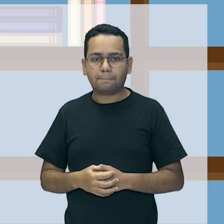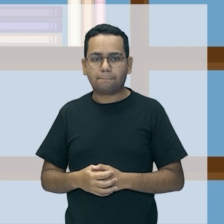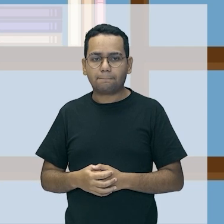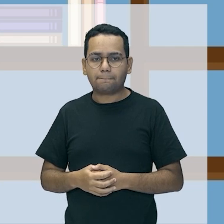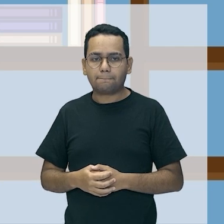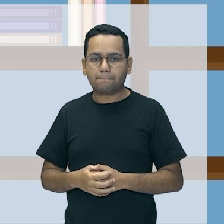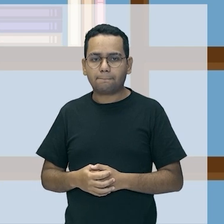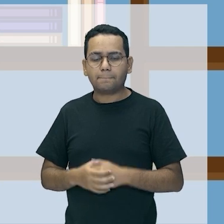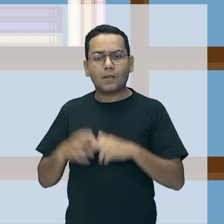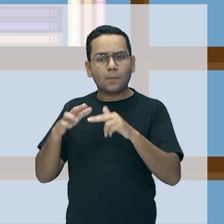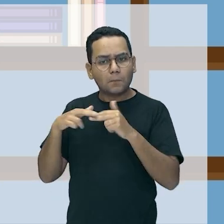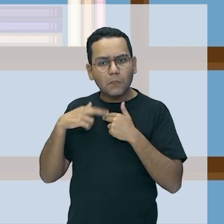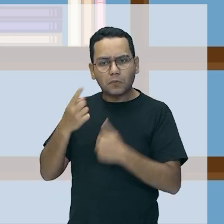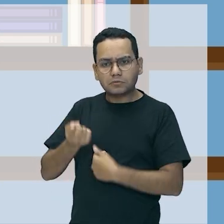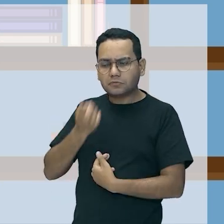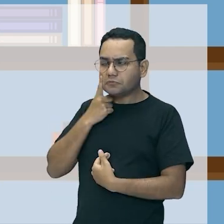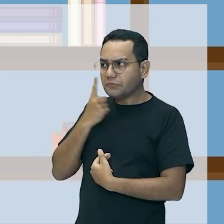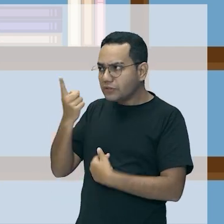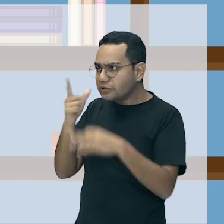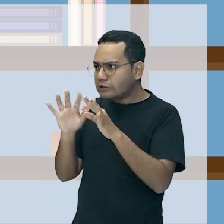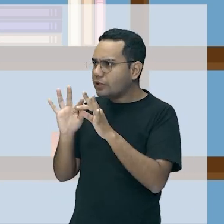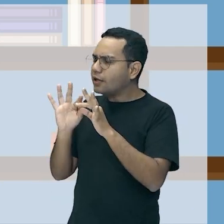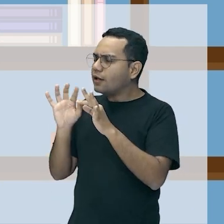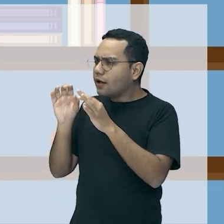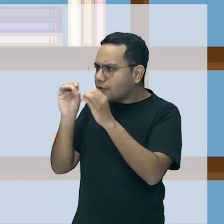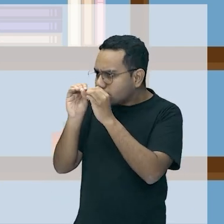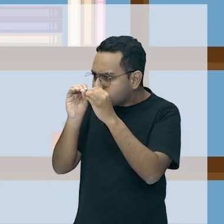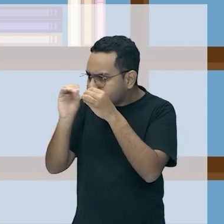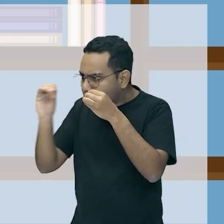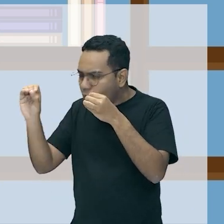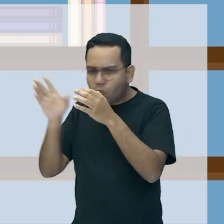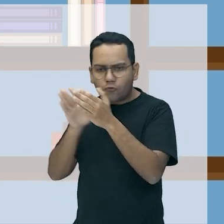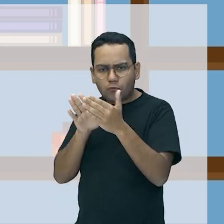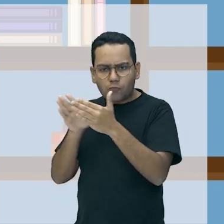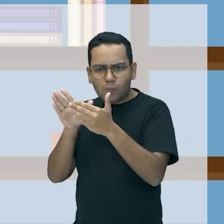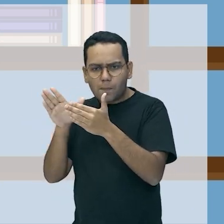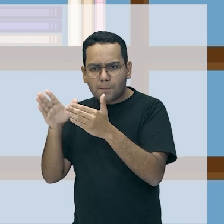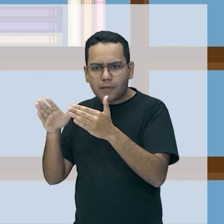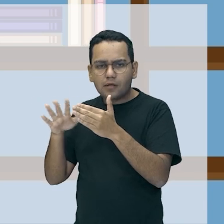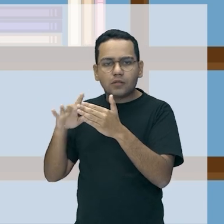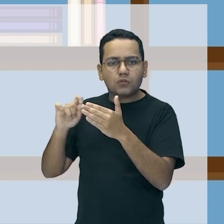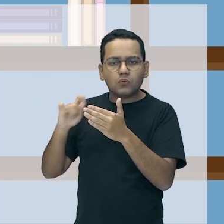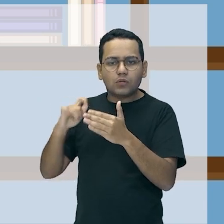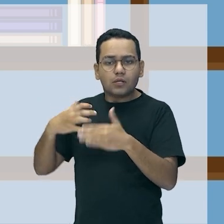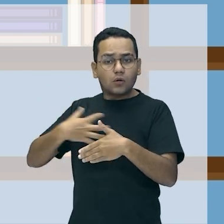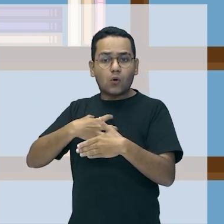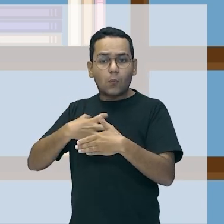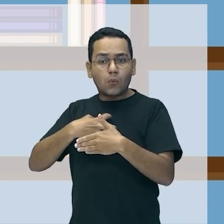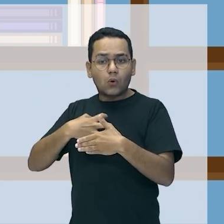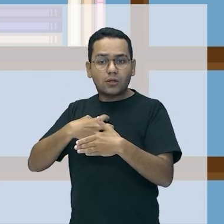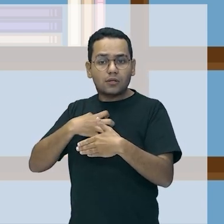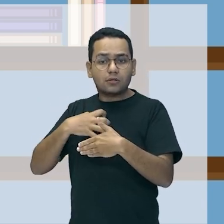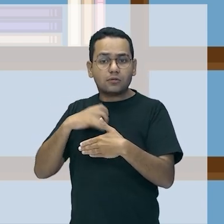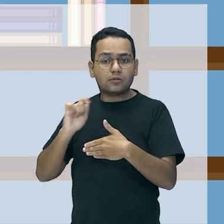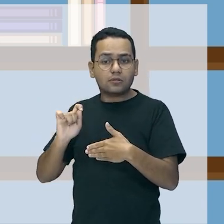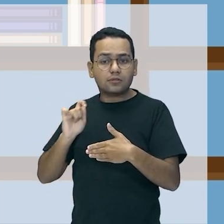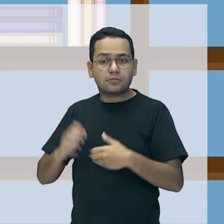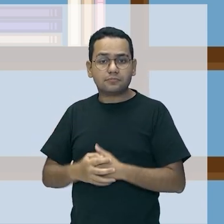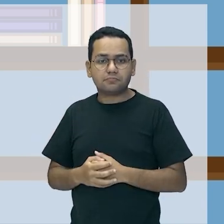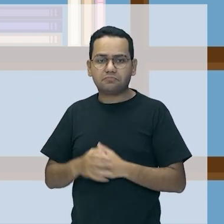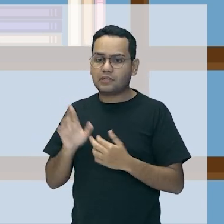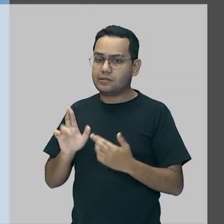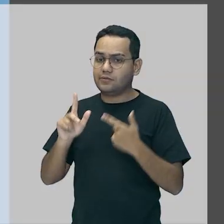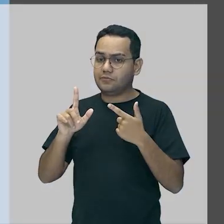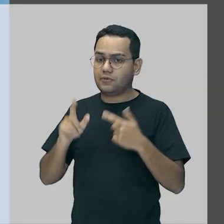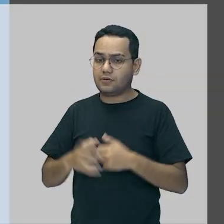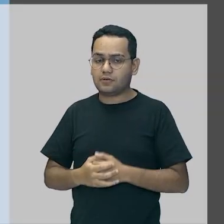de observar a trajetória dos elétrons fazia com que estes se comportassem de maneira